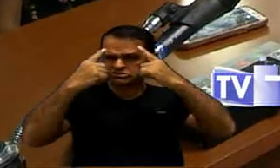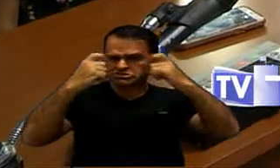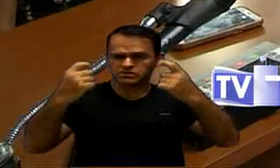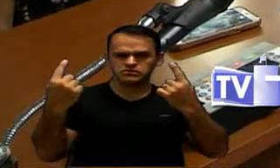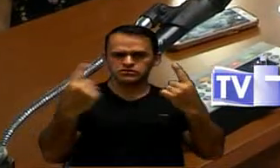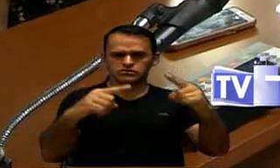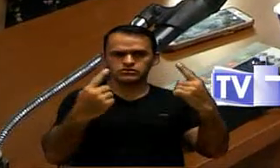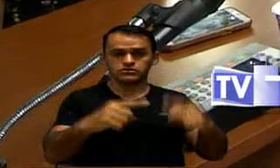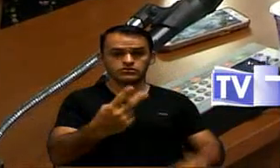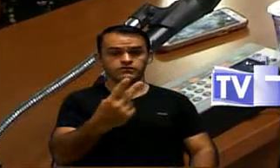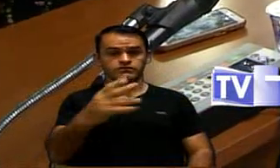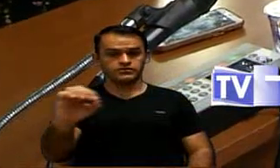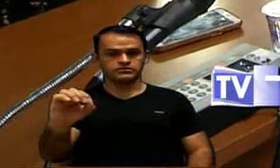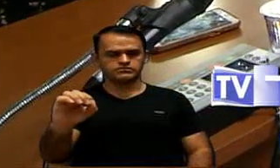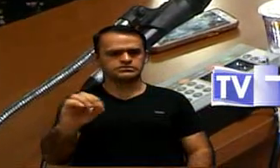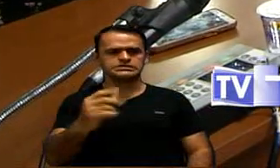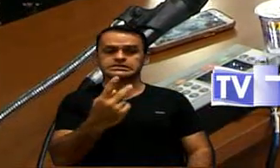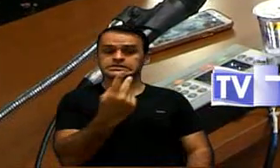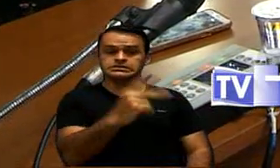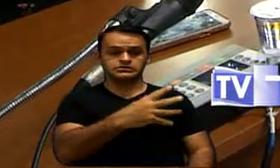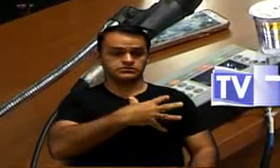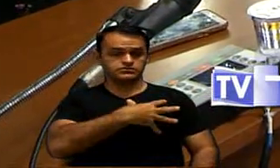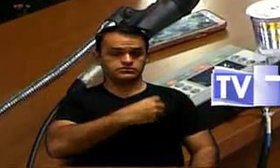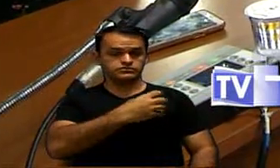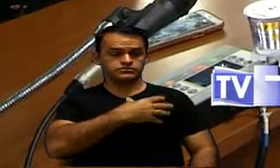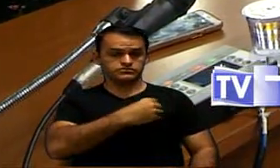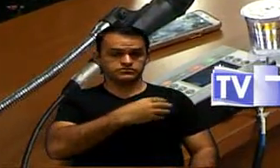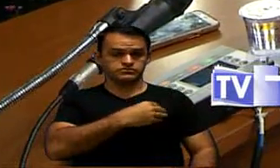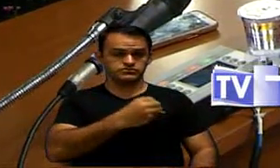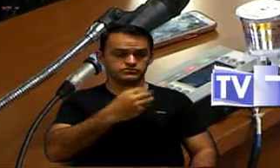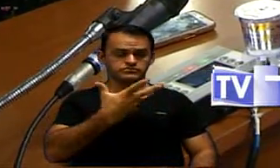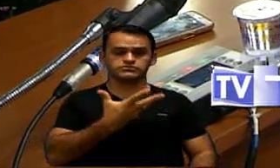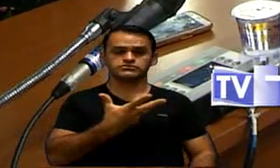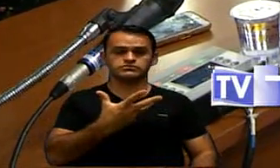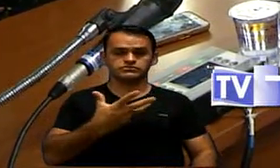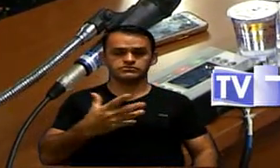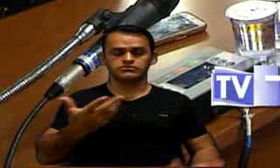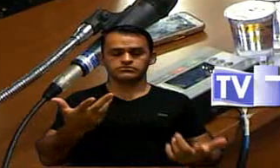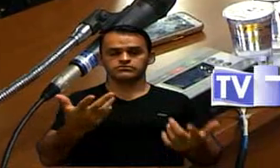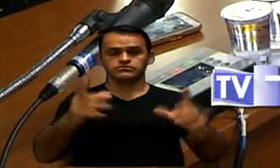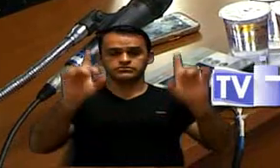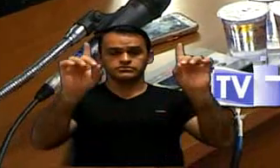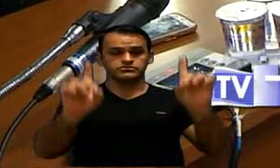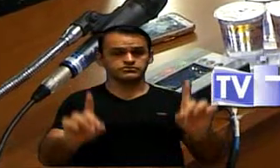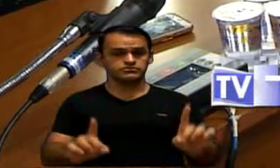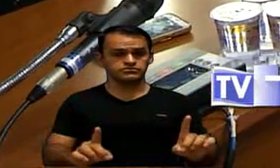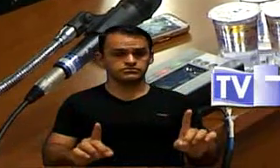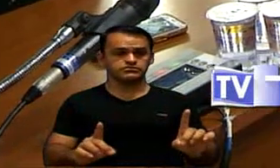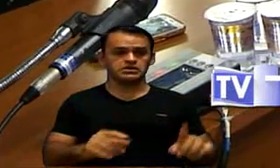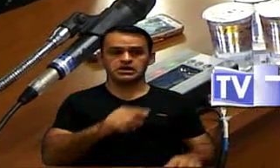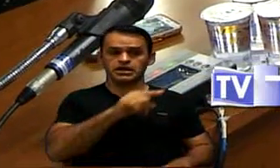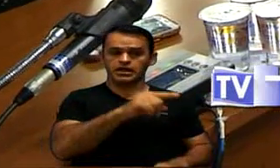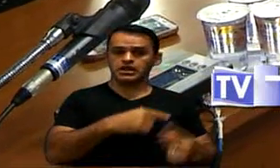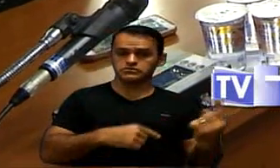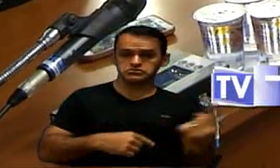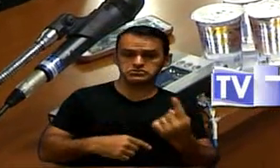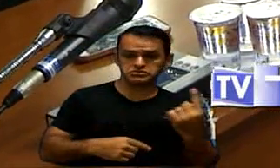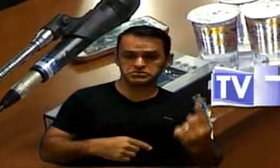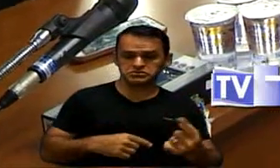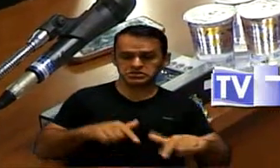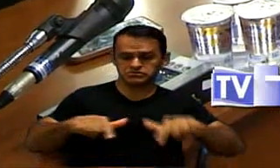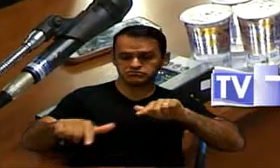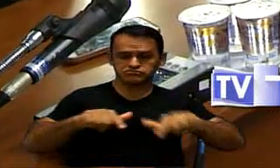Não, 20 anos. E ela tem uma filha especial de 24 anos. Depende exclusivamente do marido, porque ela não consegue trabalhar porque cuida da filha